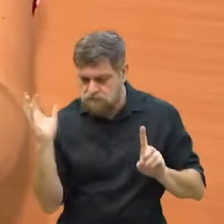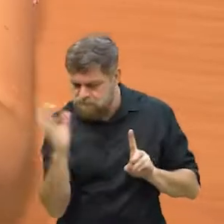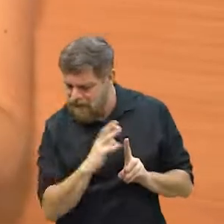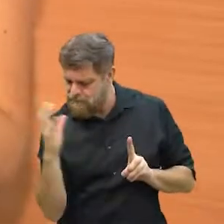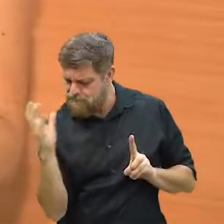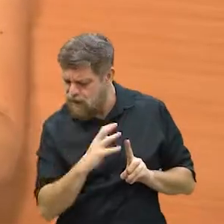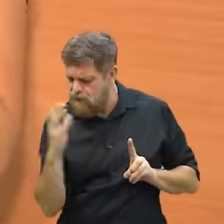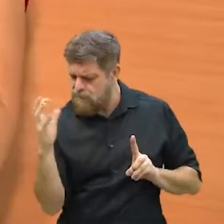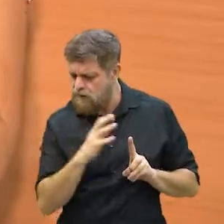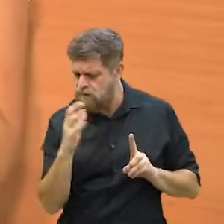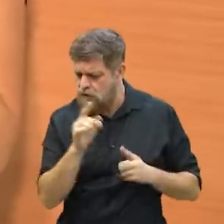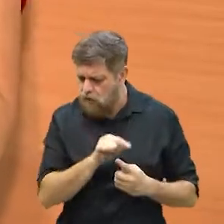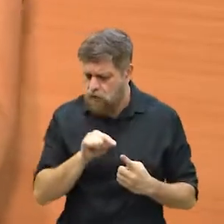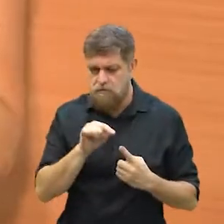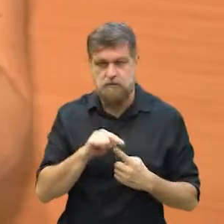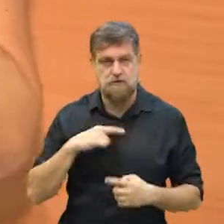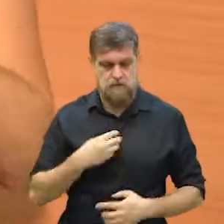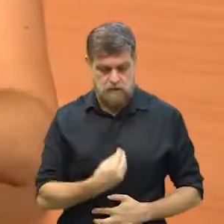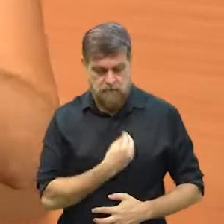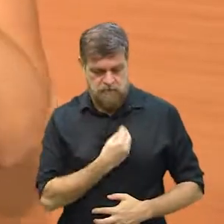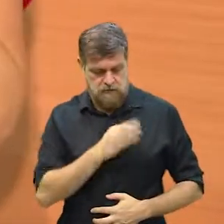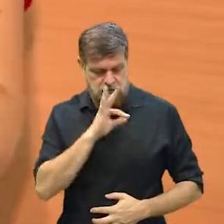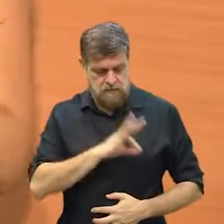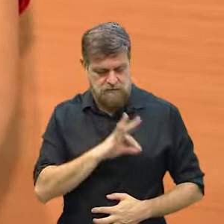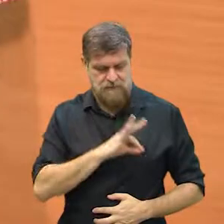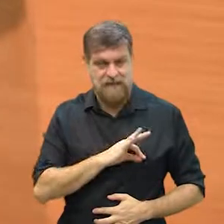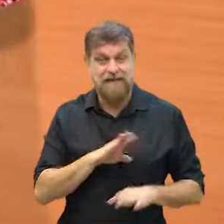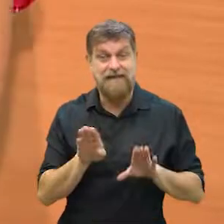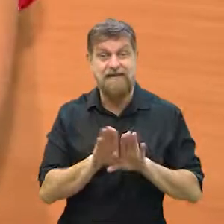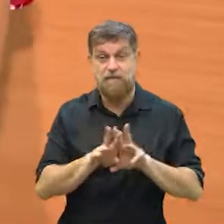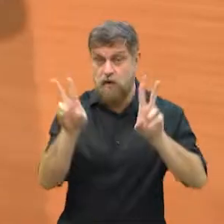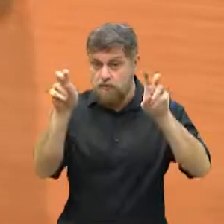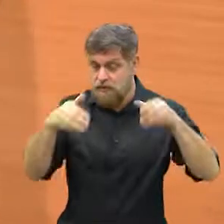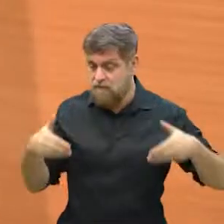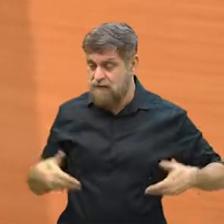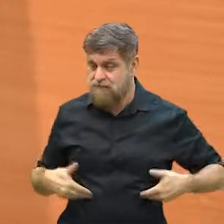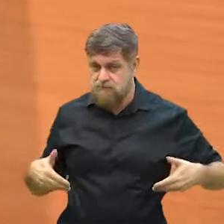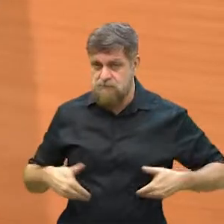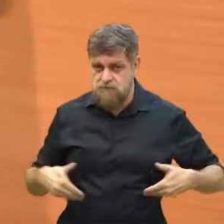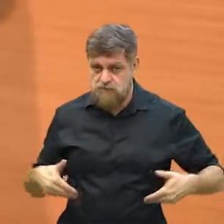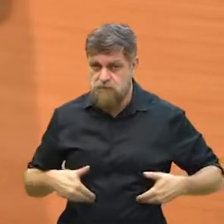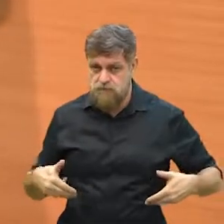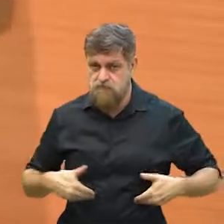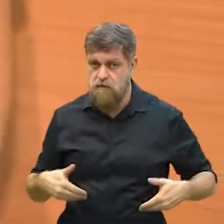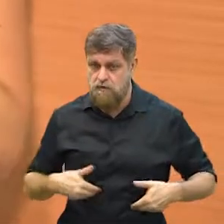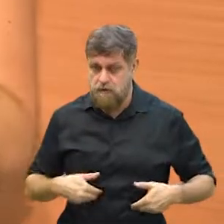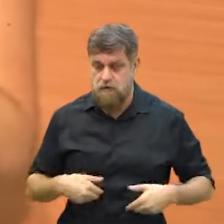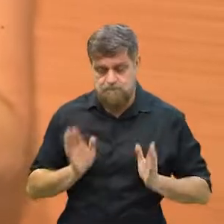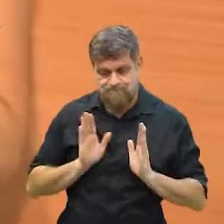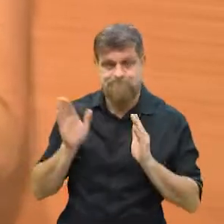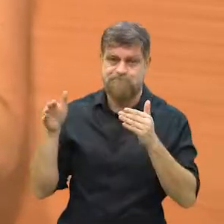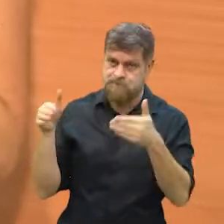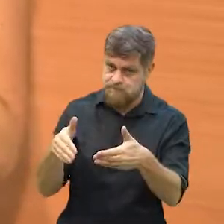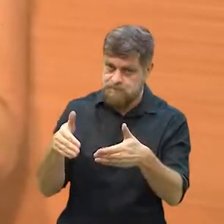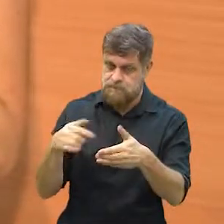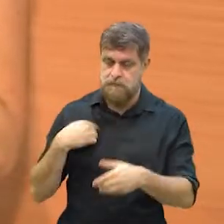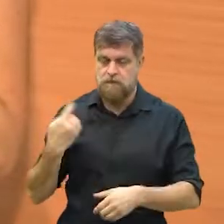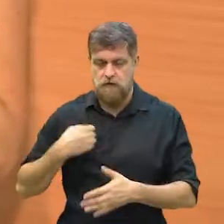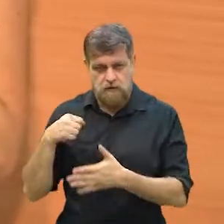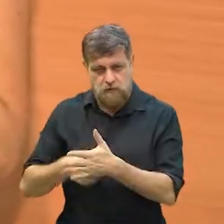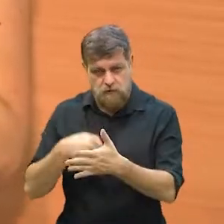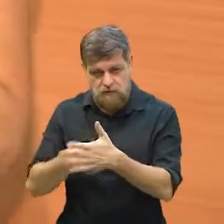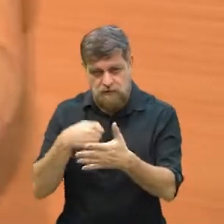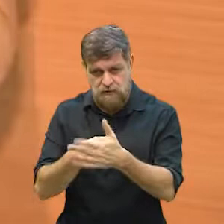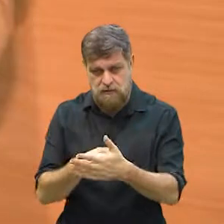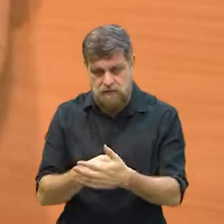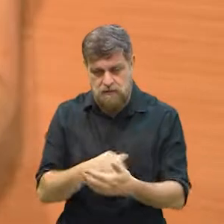e pressionar os governos para que a vida, a renda, a fome, o emprego seja prioridade. Então, por isso, nós estamos